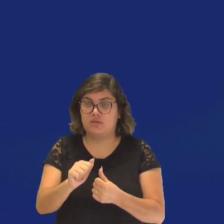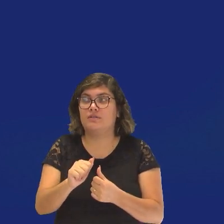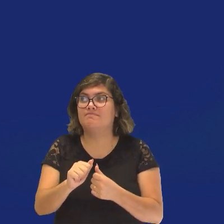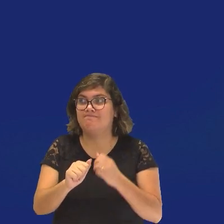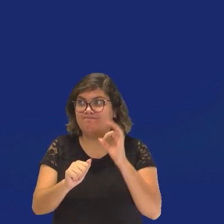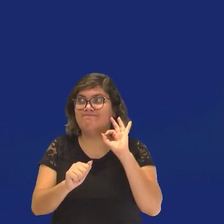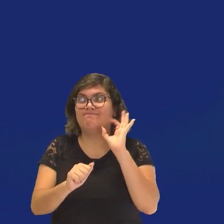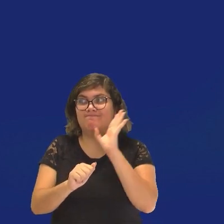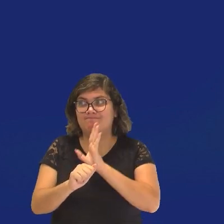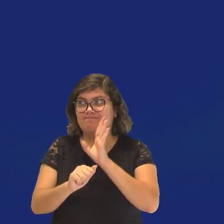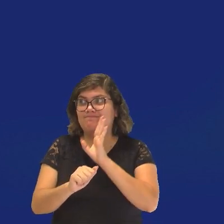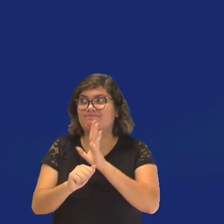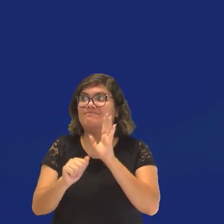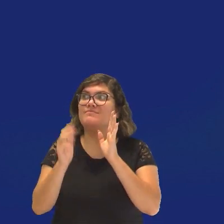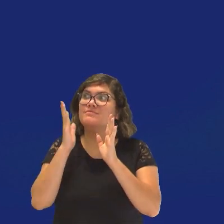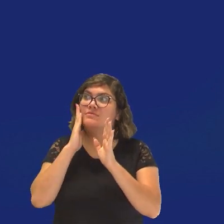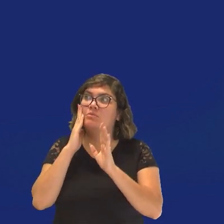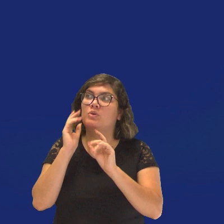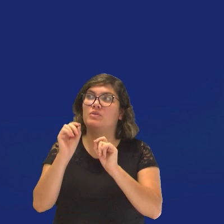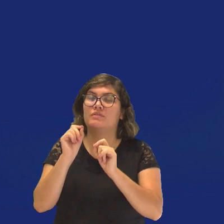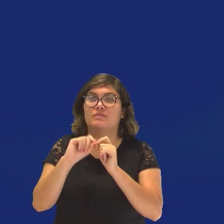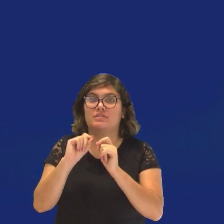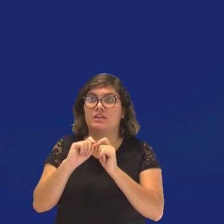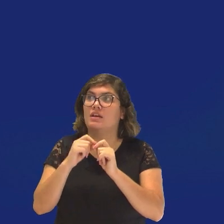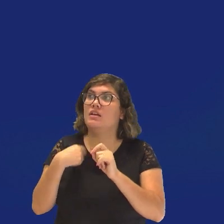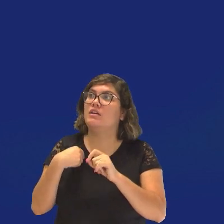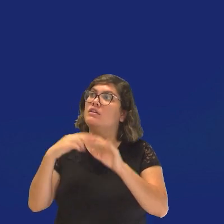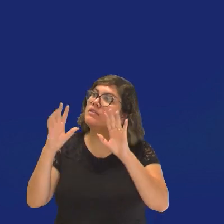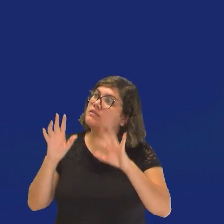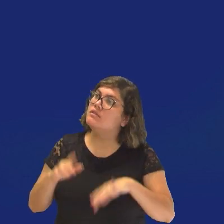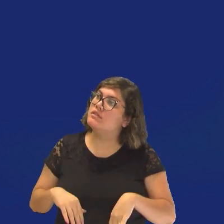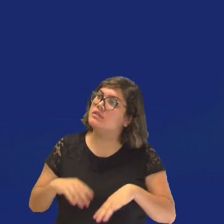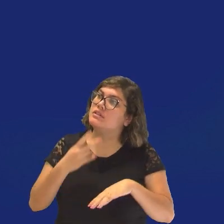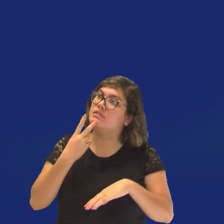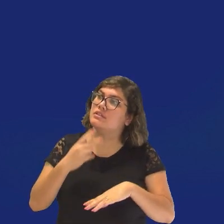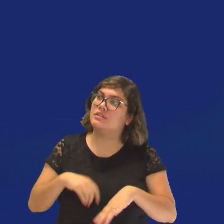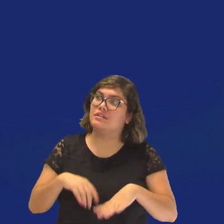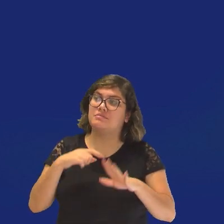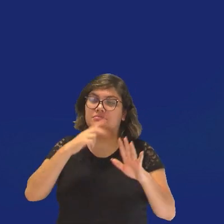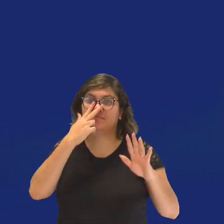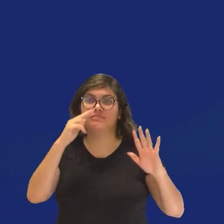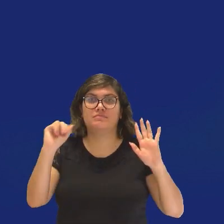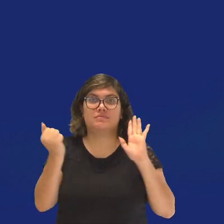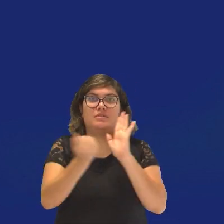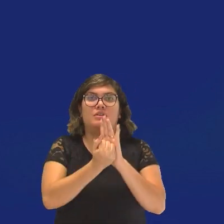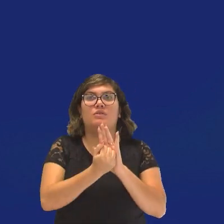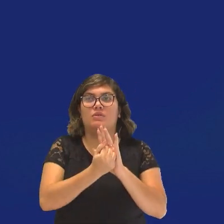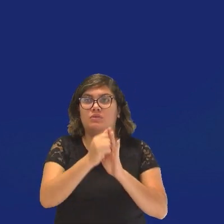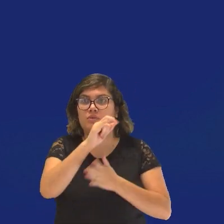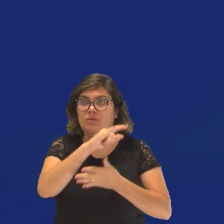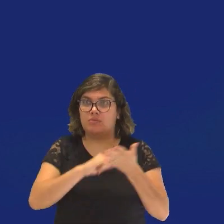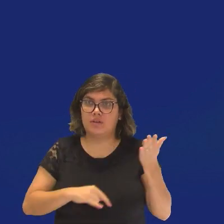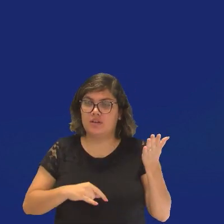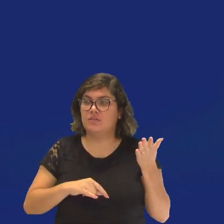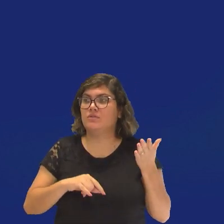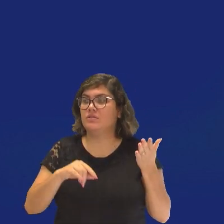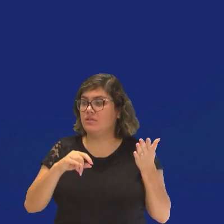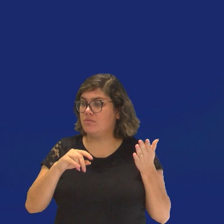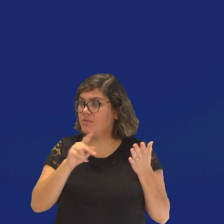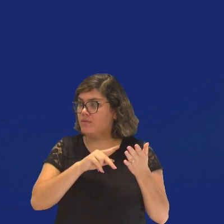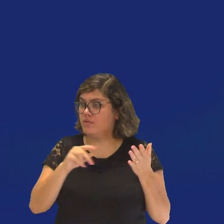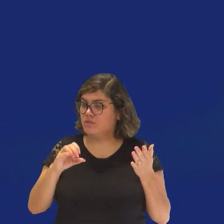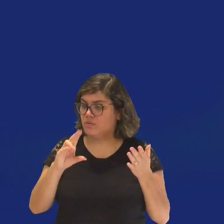é muito legal ver o que eles já realizaram. Eu fecho aqui com uma expressão que me marcou bastante. Num dos documentos que o professor Cunha me